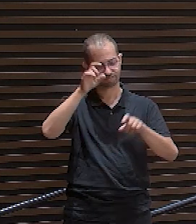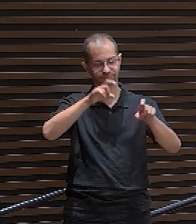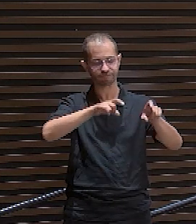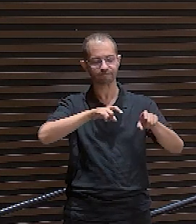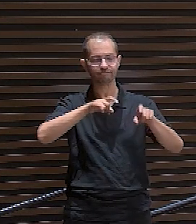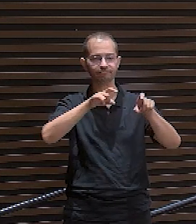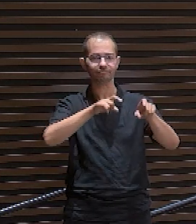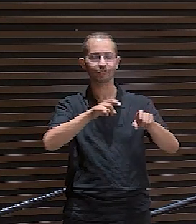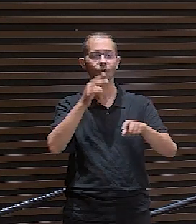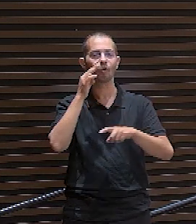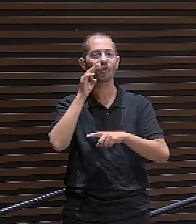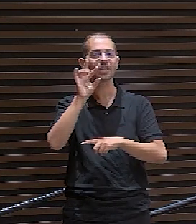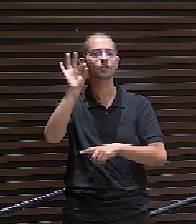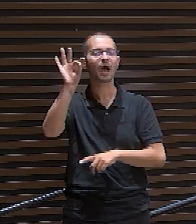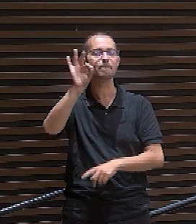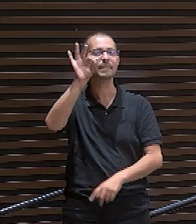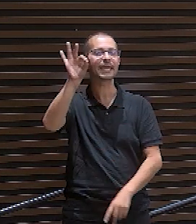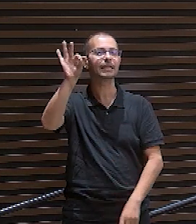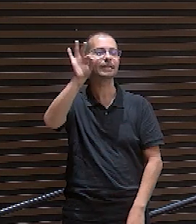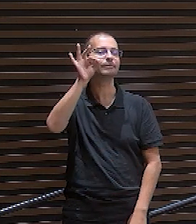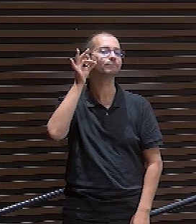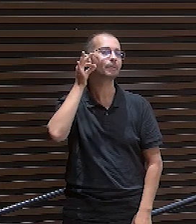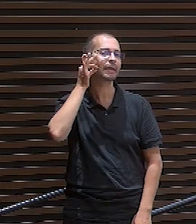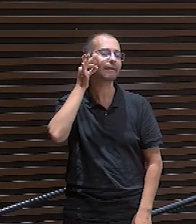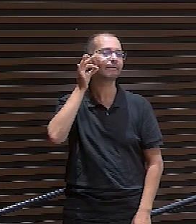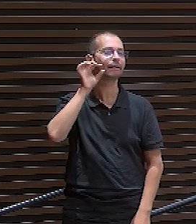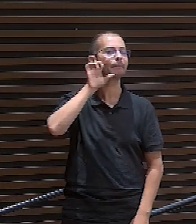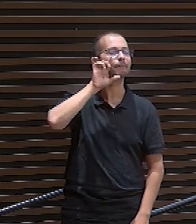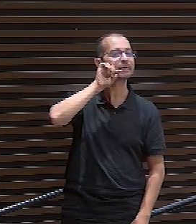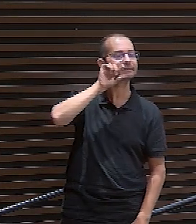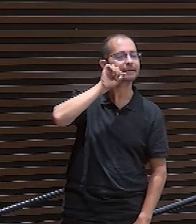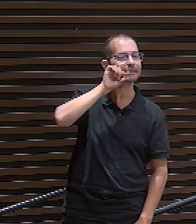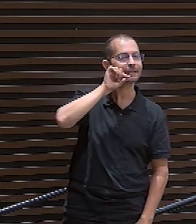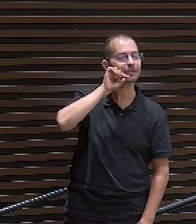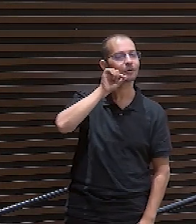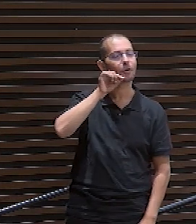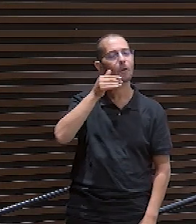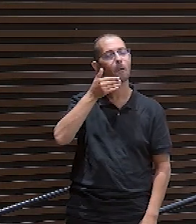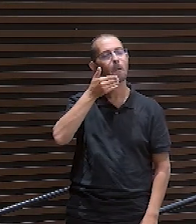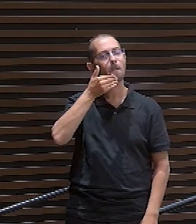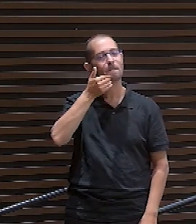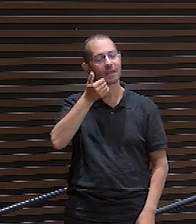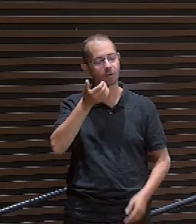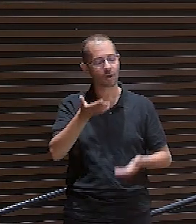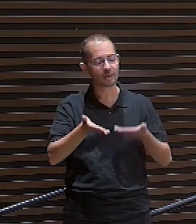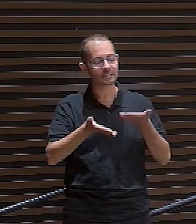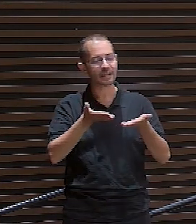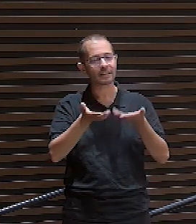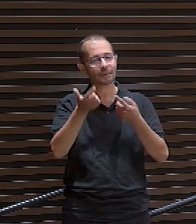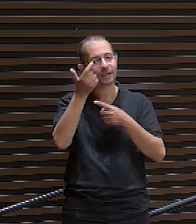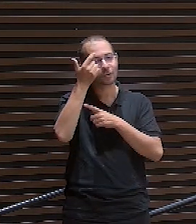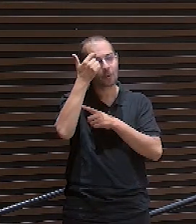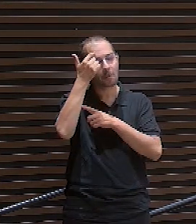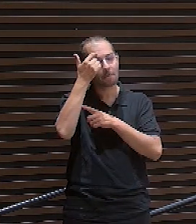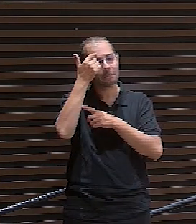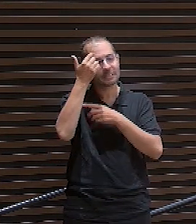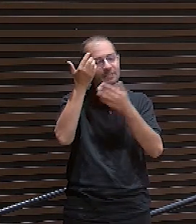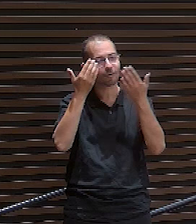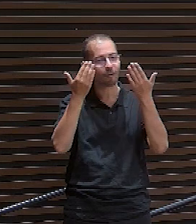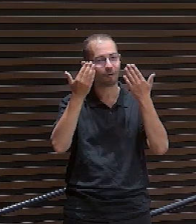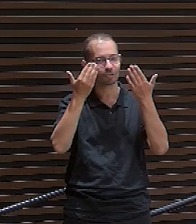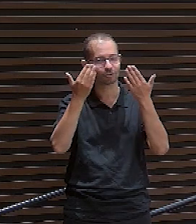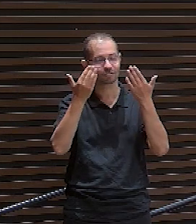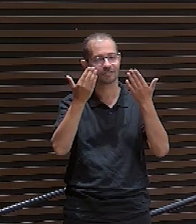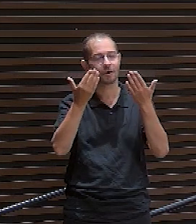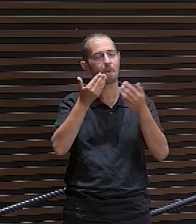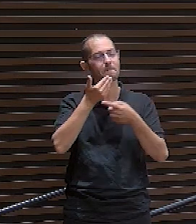olhando a abelha, passarinho. Melhor tratamento psicológico,